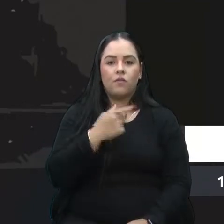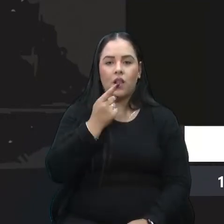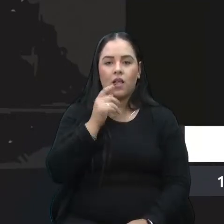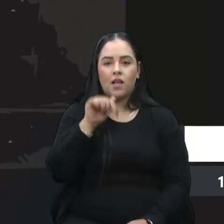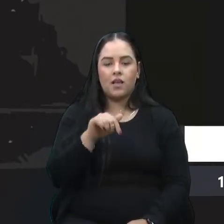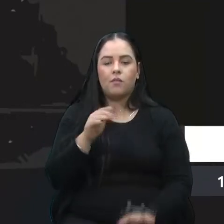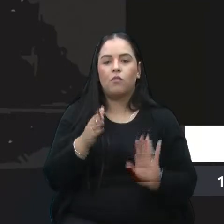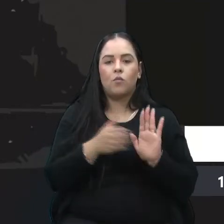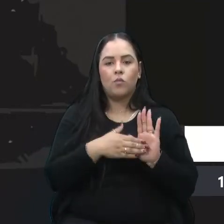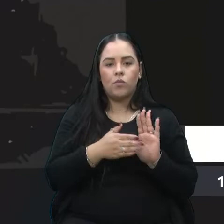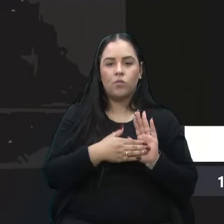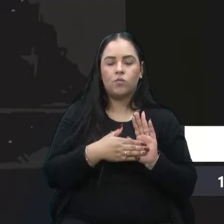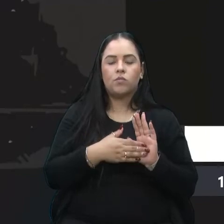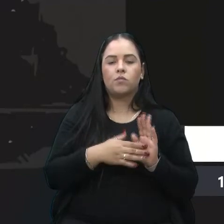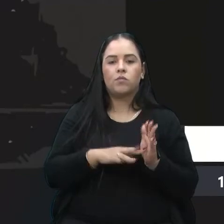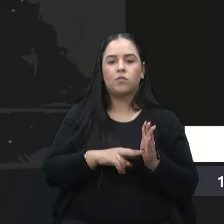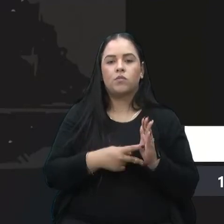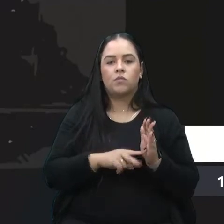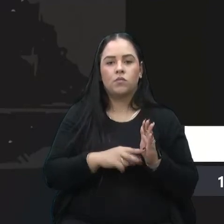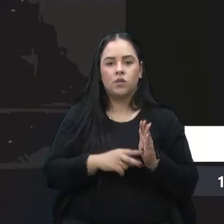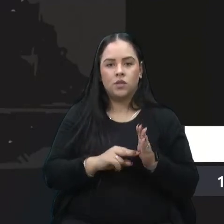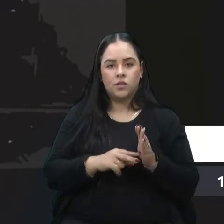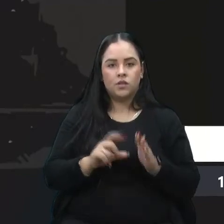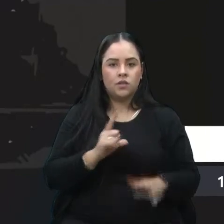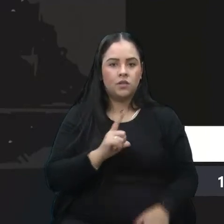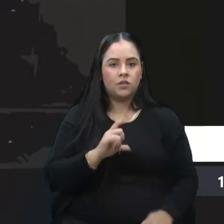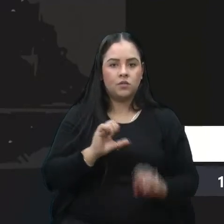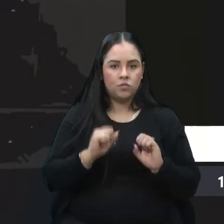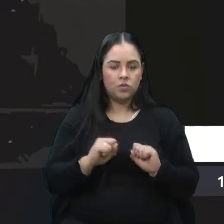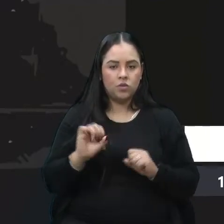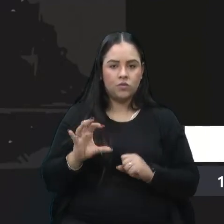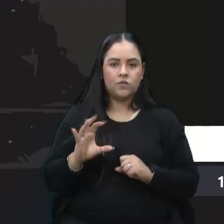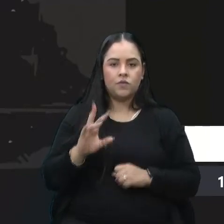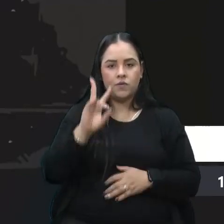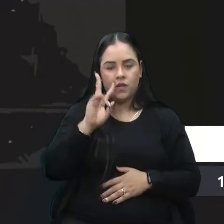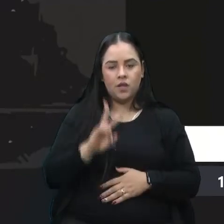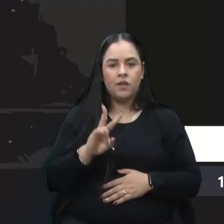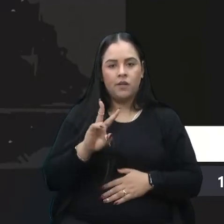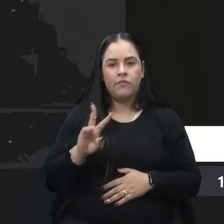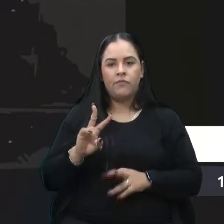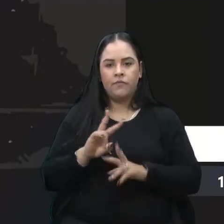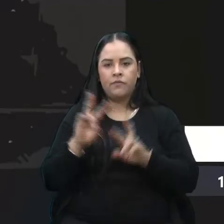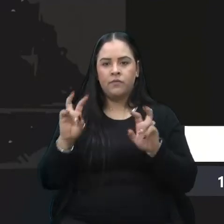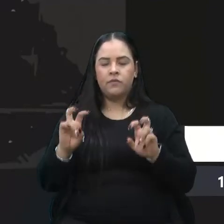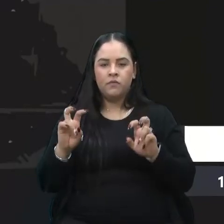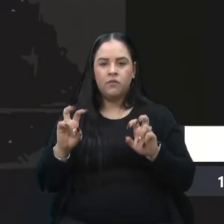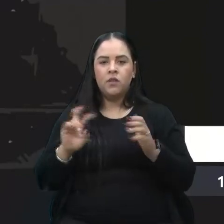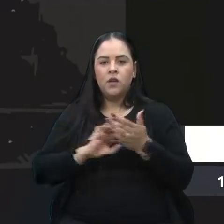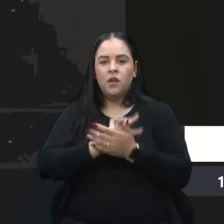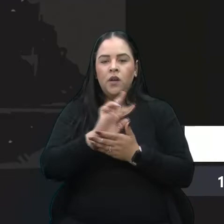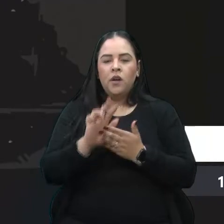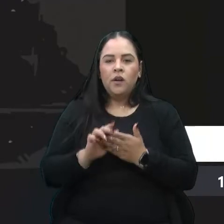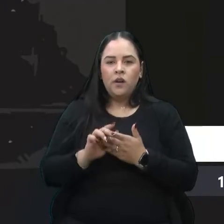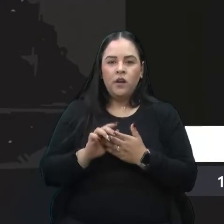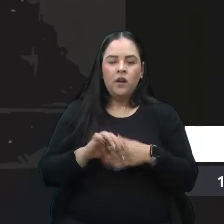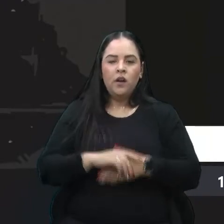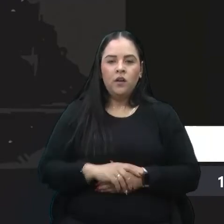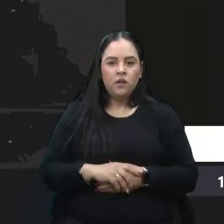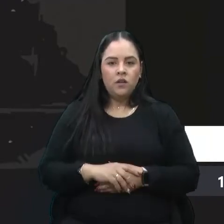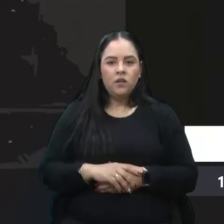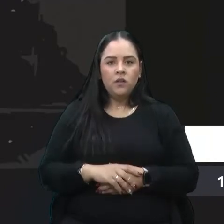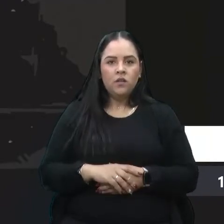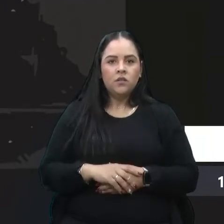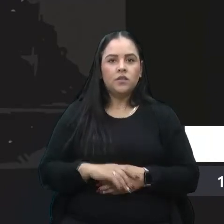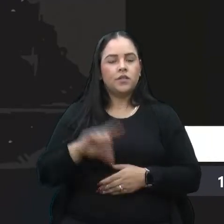o sindicato seja convidado e possa estar se manifestando sobre esses e outros temas. Então, reitero